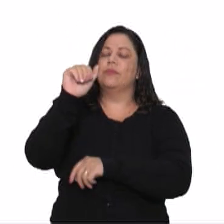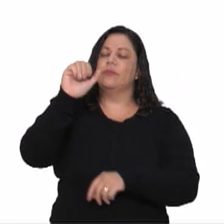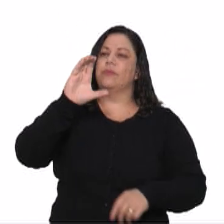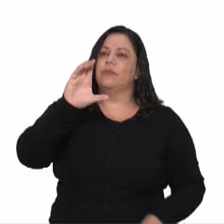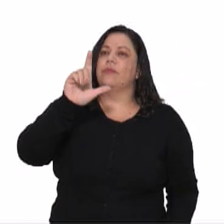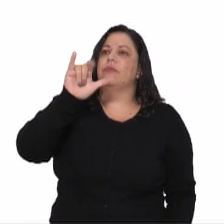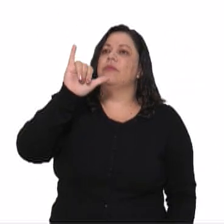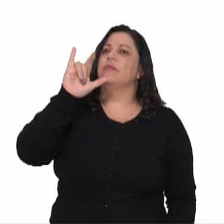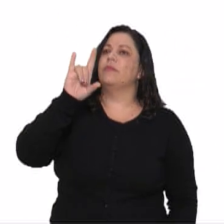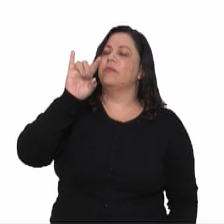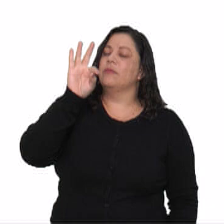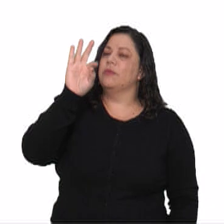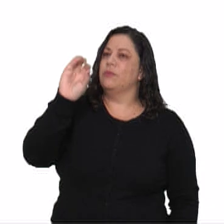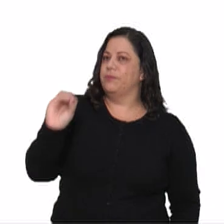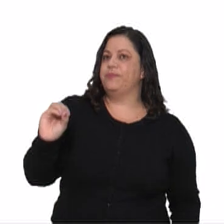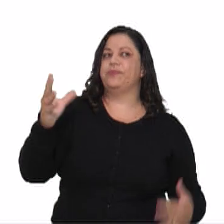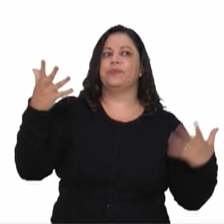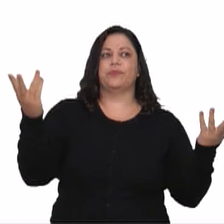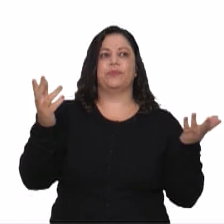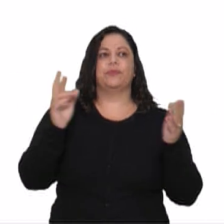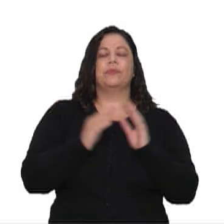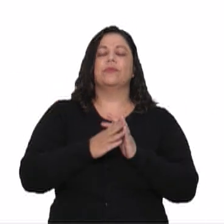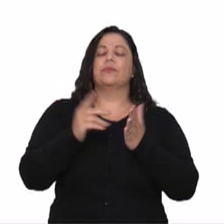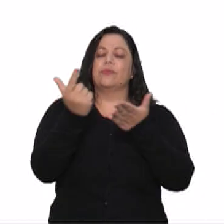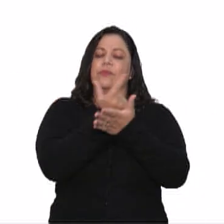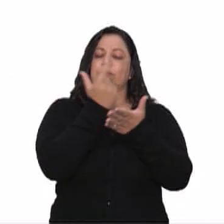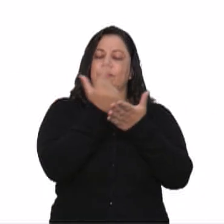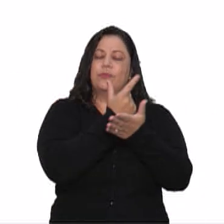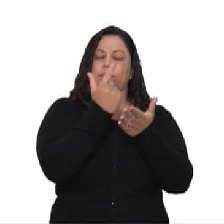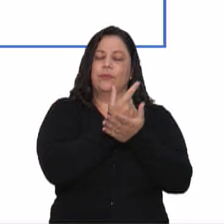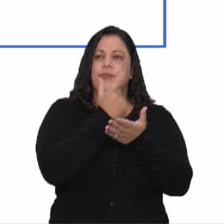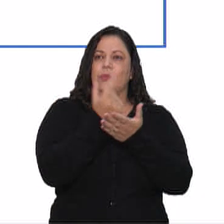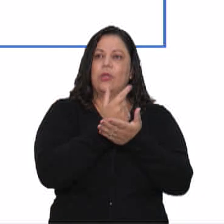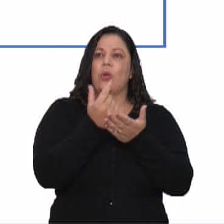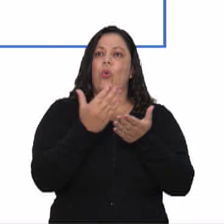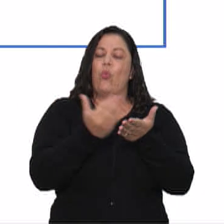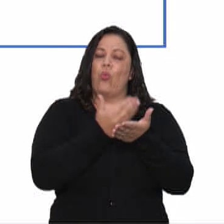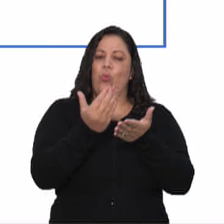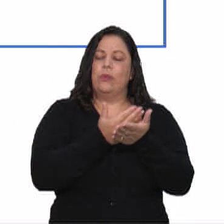Novamente aqui a referência, Coleção Os Pensadores, volume Pré-Socráticos.